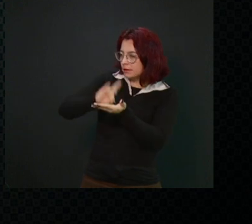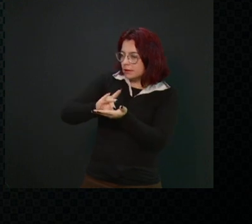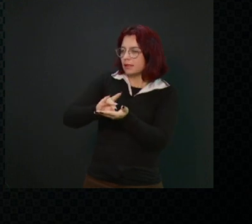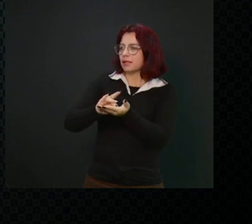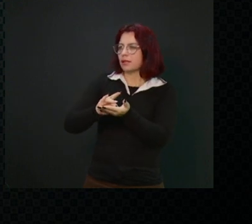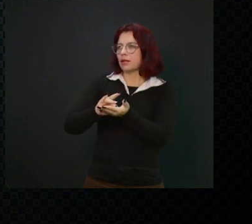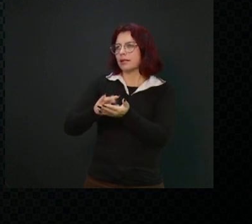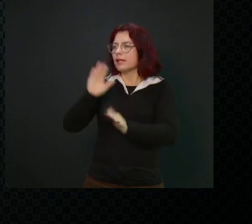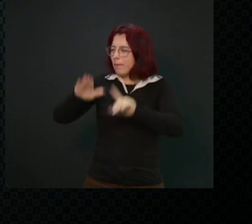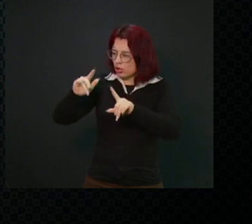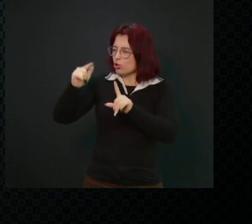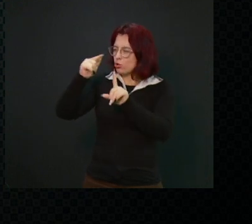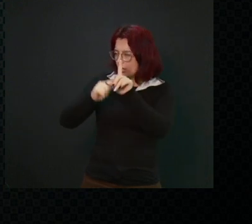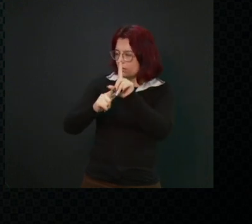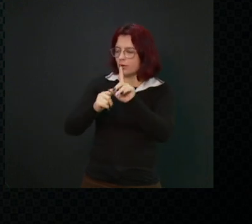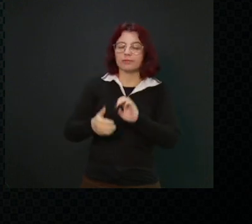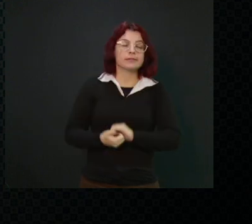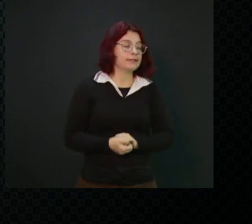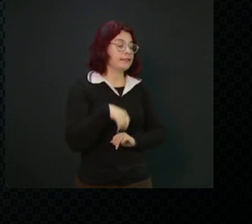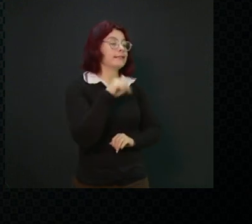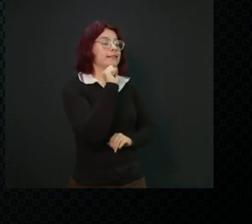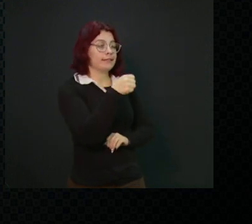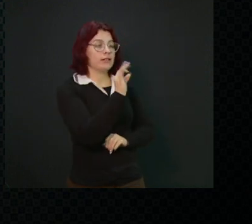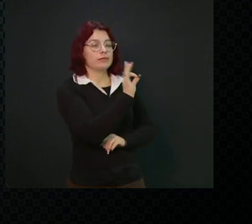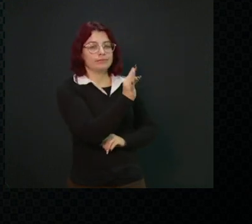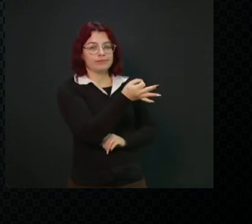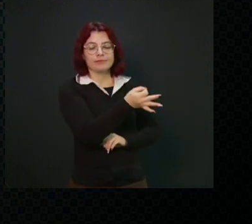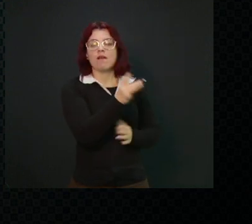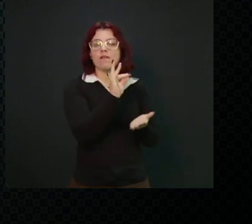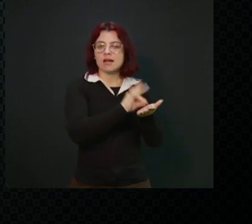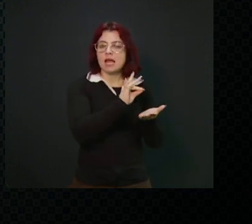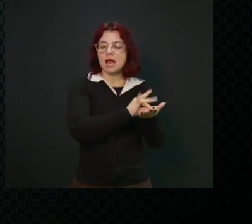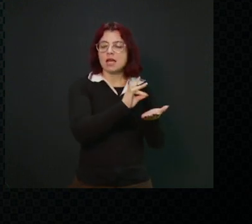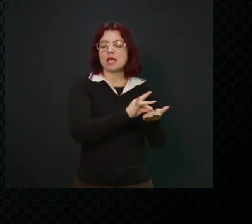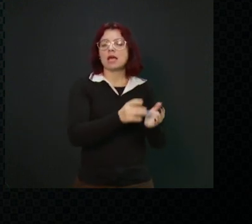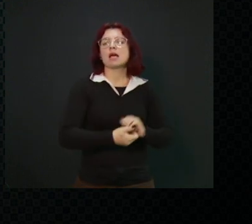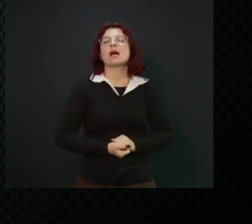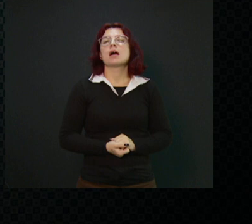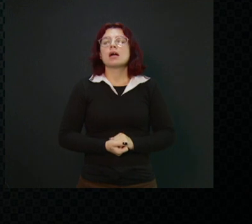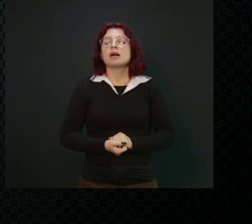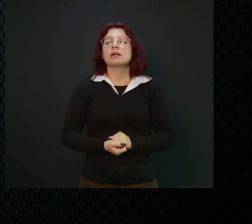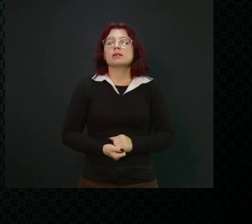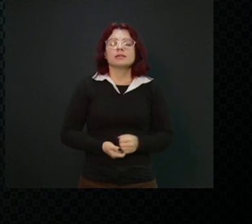Depende do tipo, né? Verdade, professor. Isso. E ele